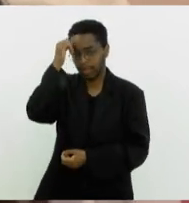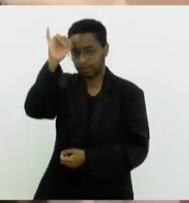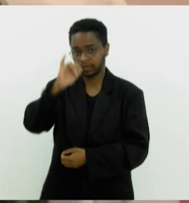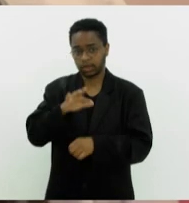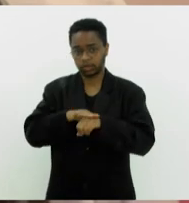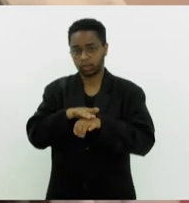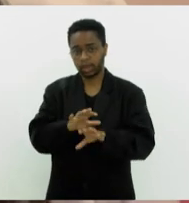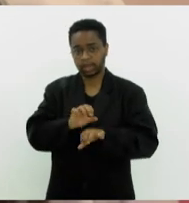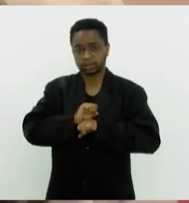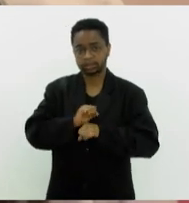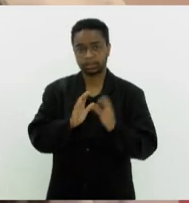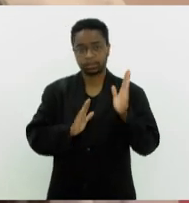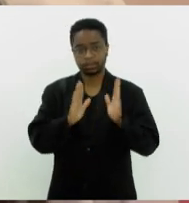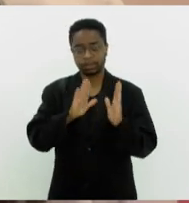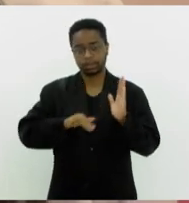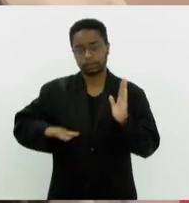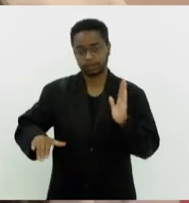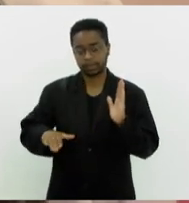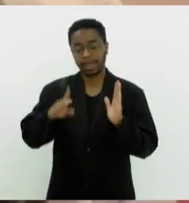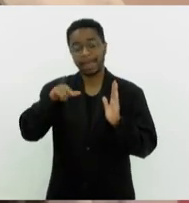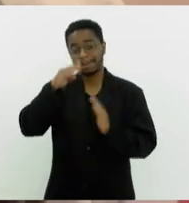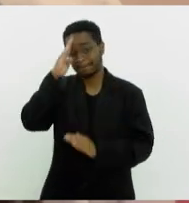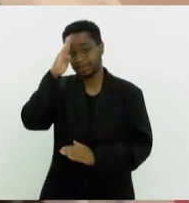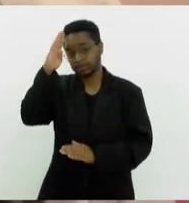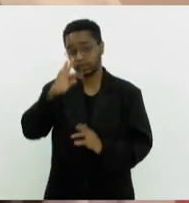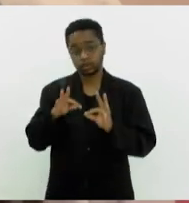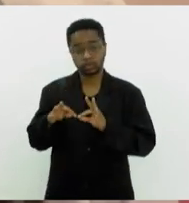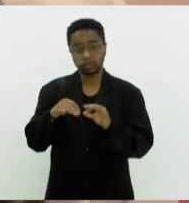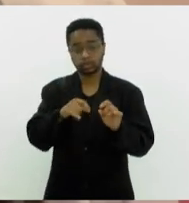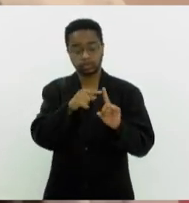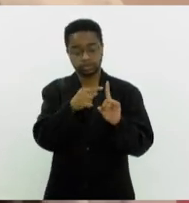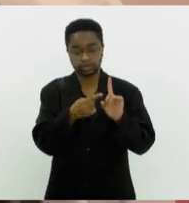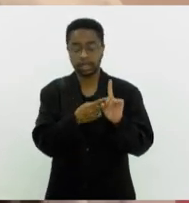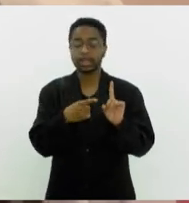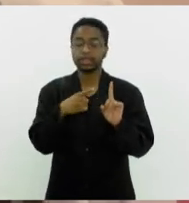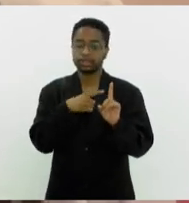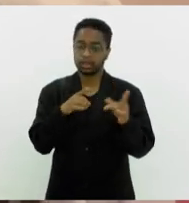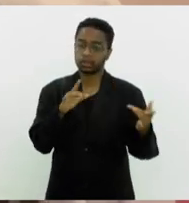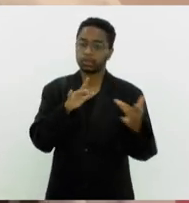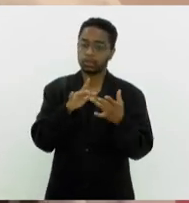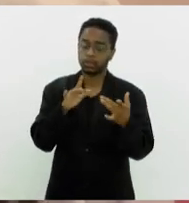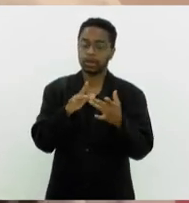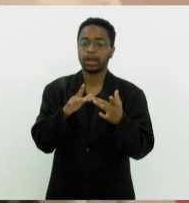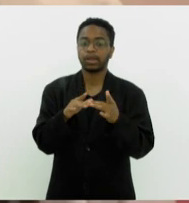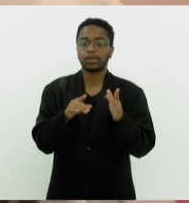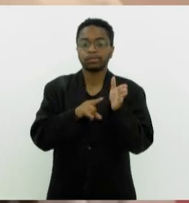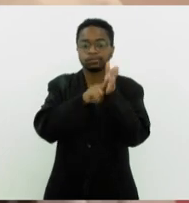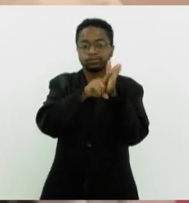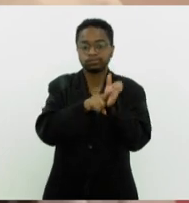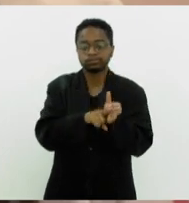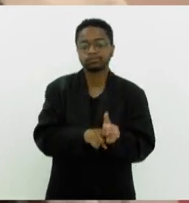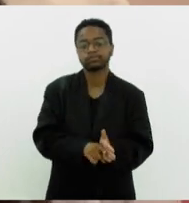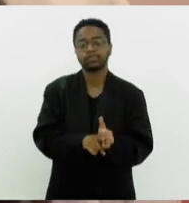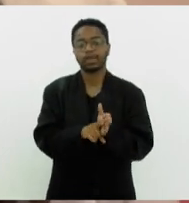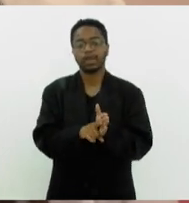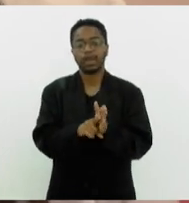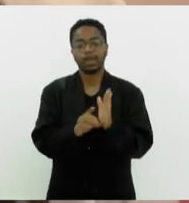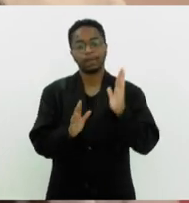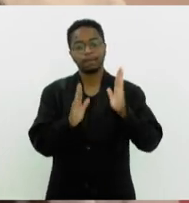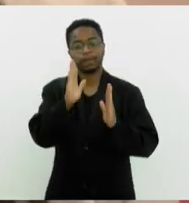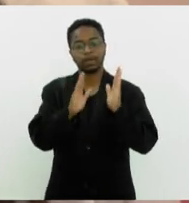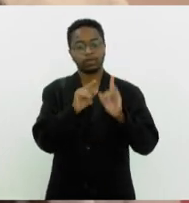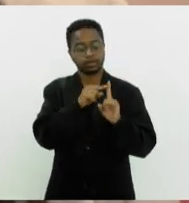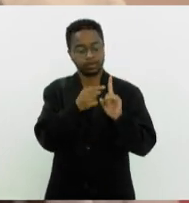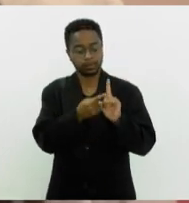na infância, é fundamental que toda gestante tenha acesso a um pré-natal adequado, com a realização de ultrassom morfológico, e que